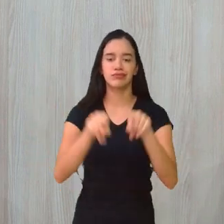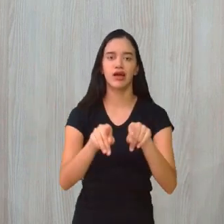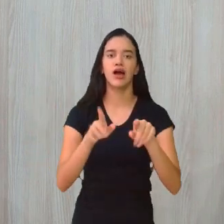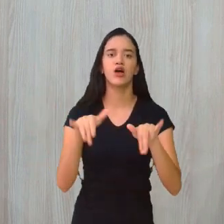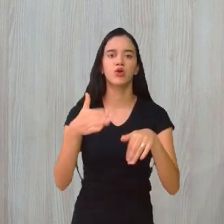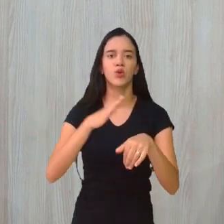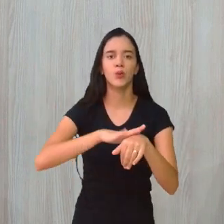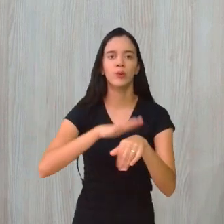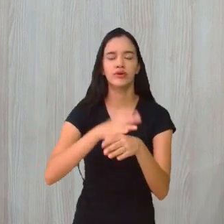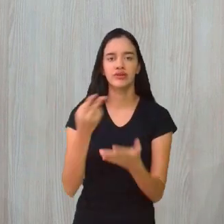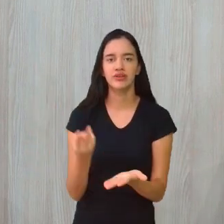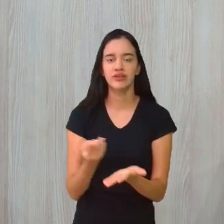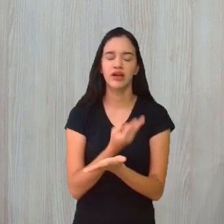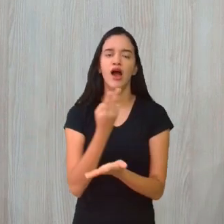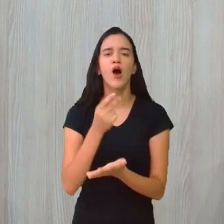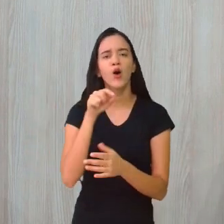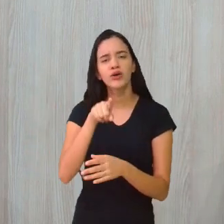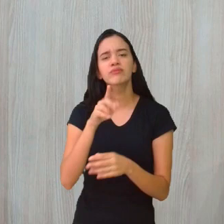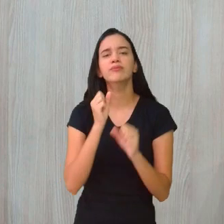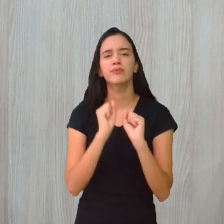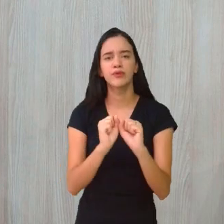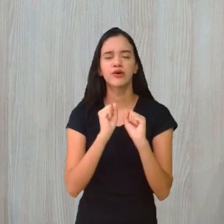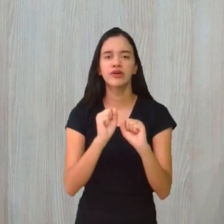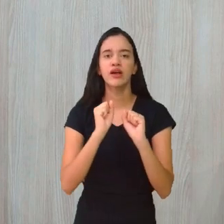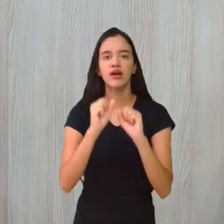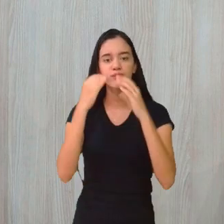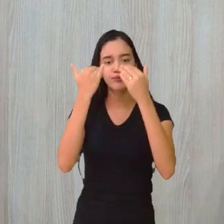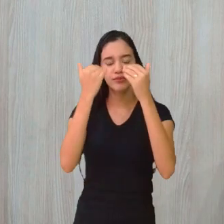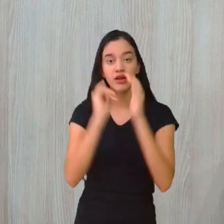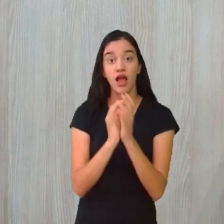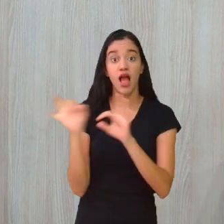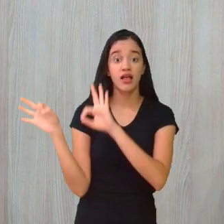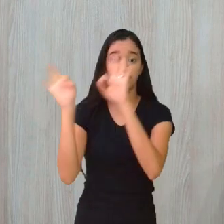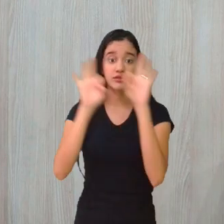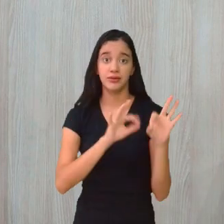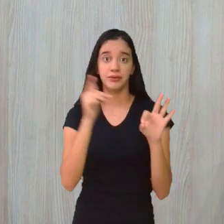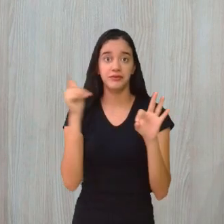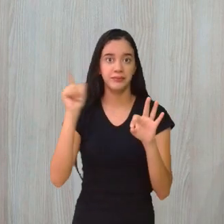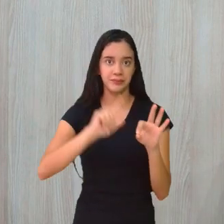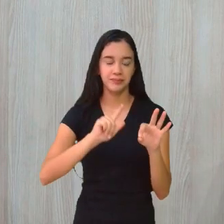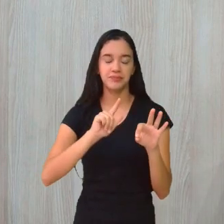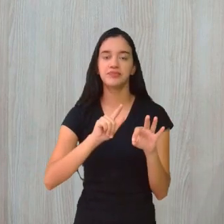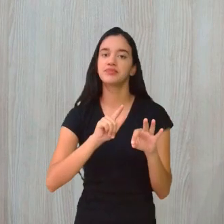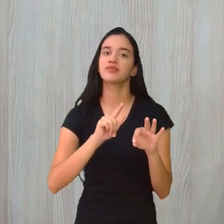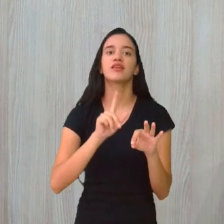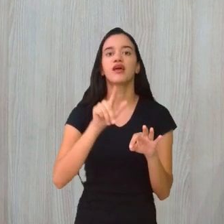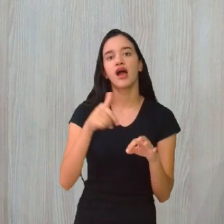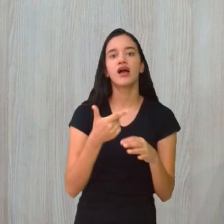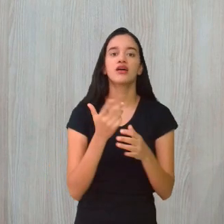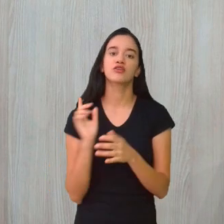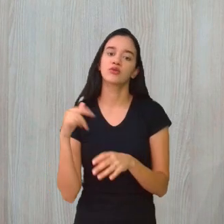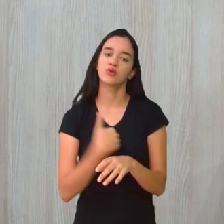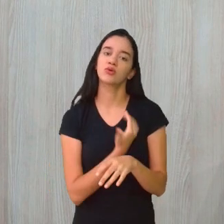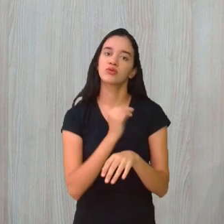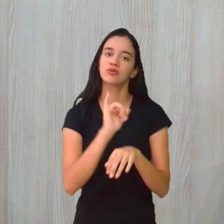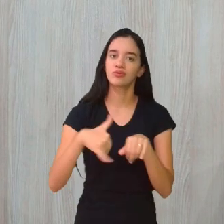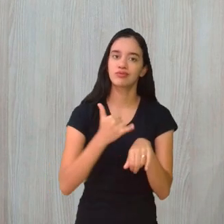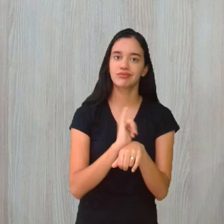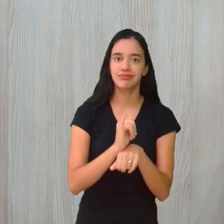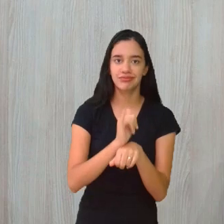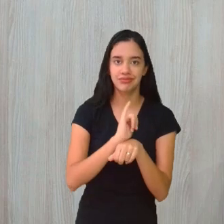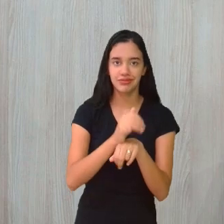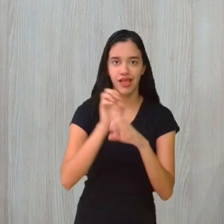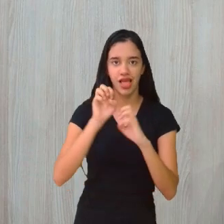em que ela acontece, vocês sempre podem reprisar, né, rever as aulas, tanto no nosso canal do YouTube